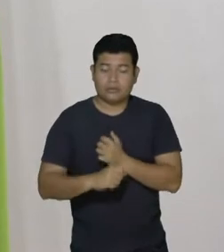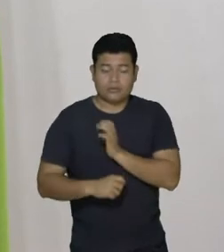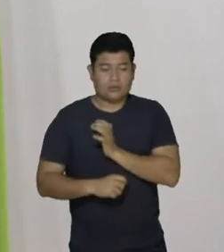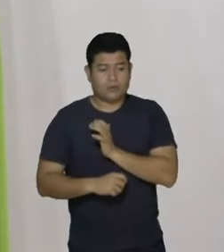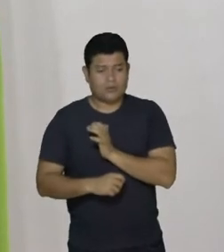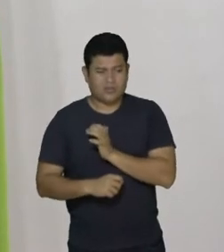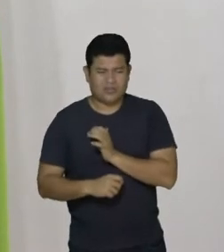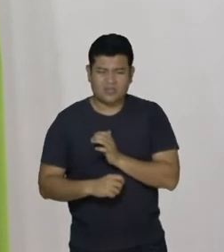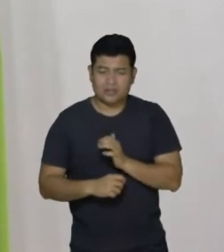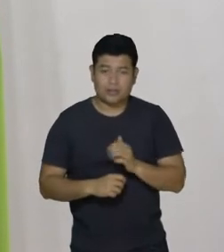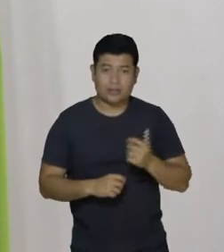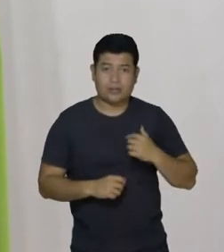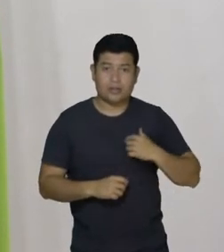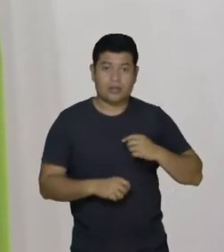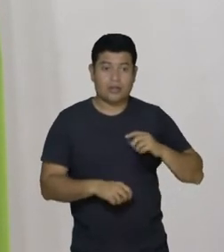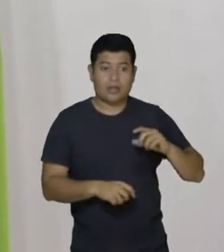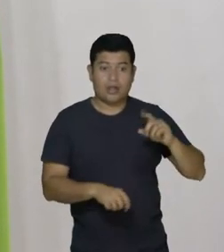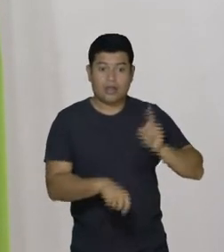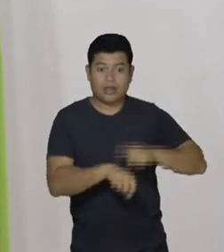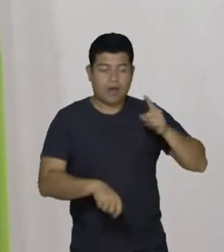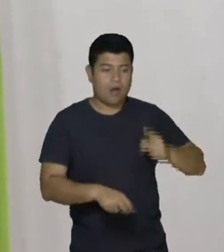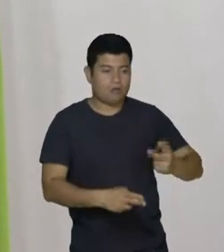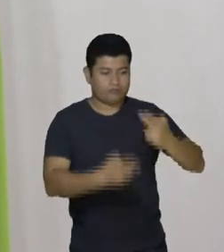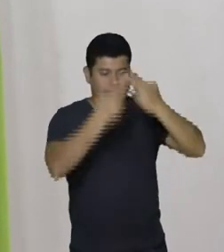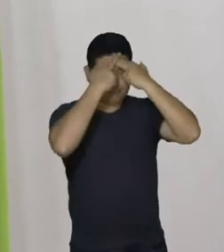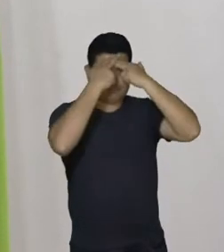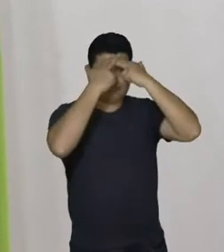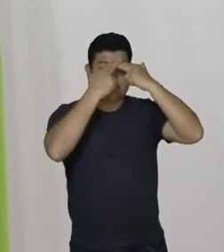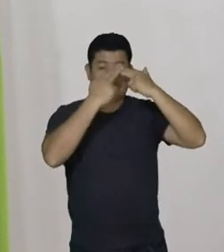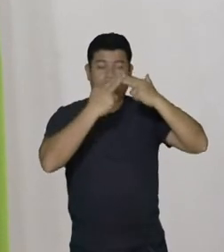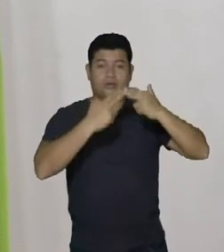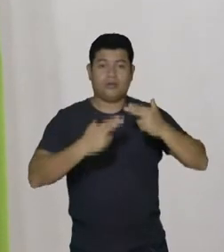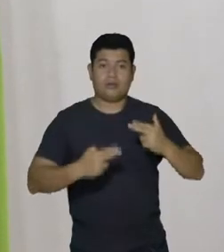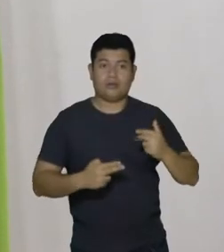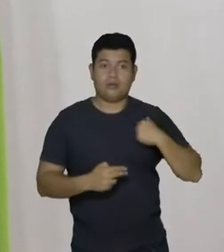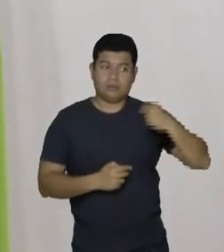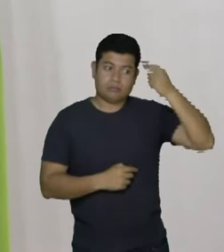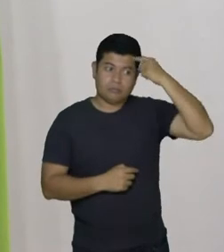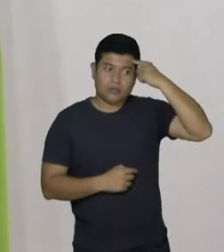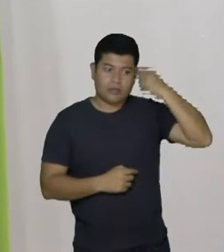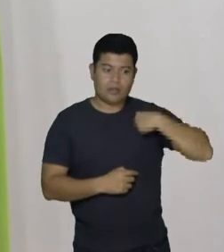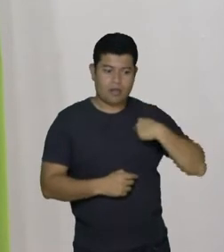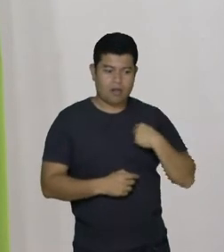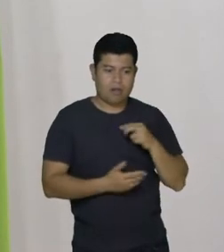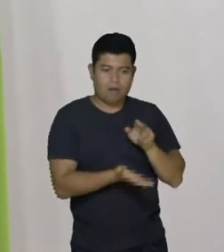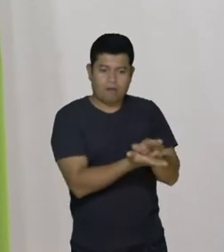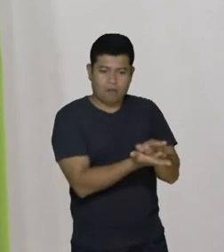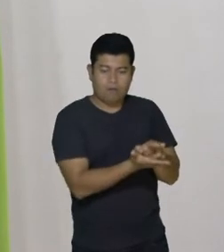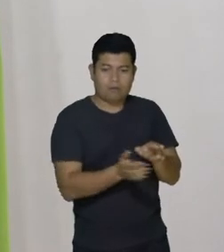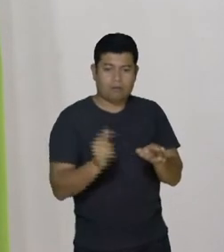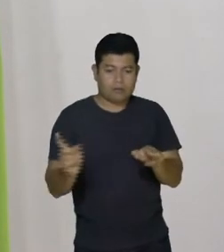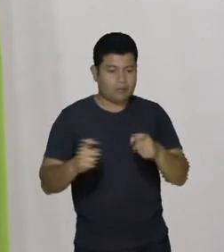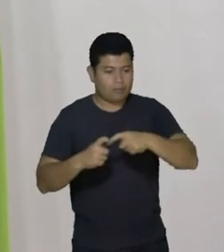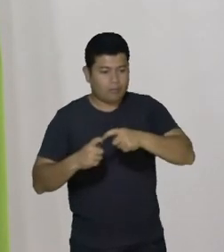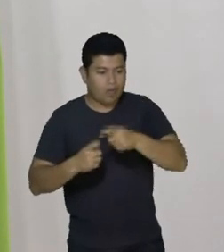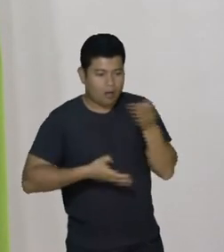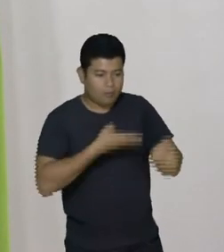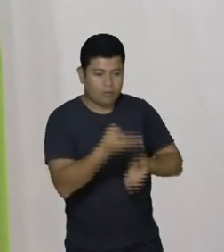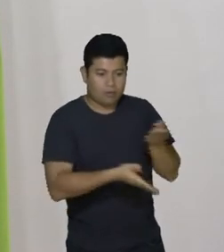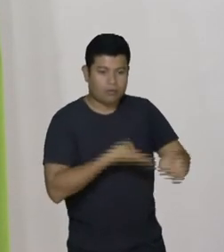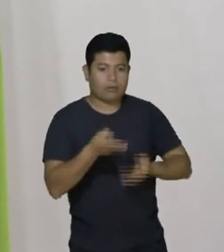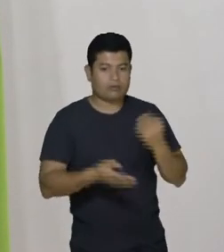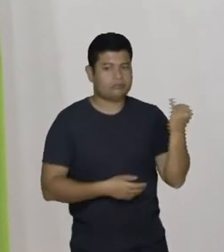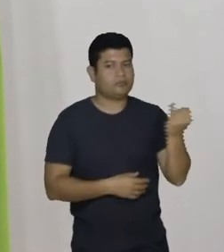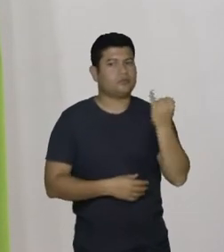A gente se coloca no outro lado do balcão e vê o quão importante é a gente ser bem atendido por médicos,